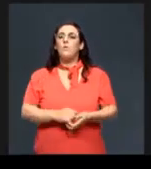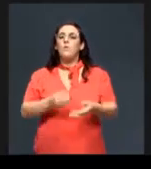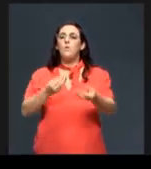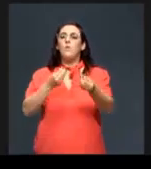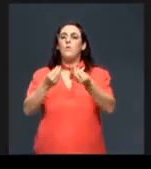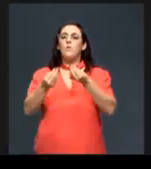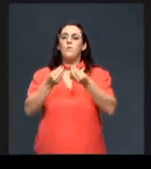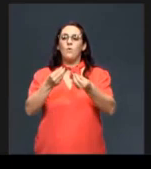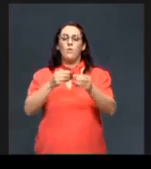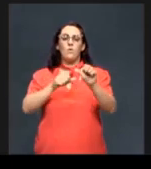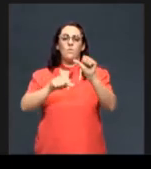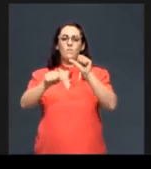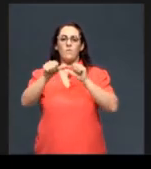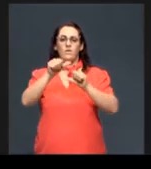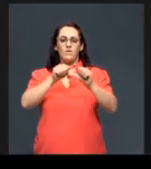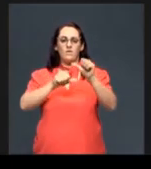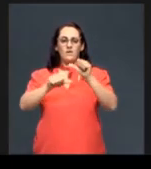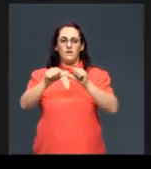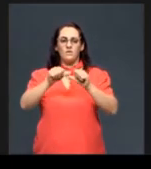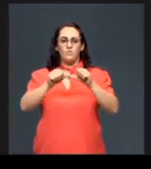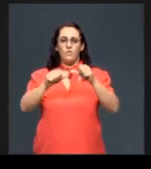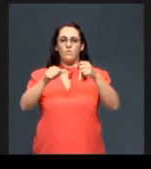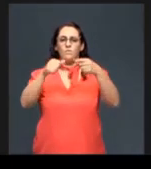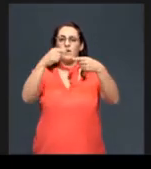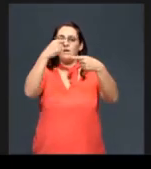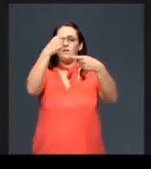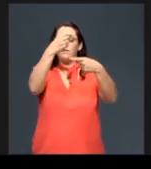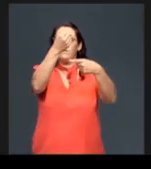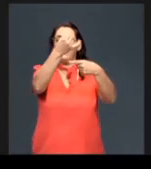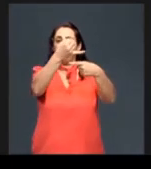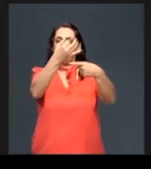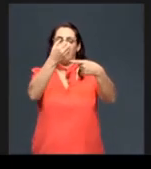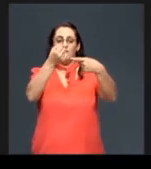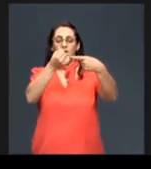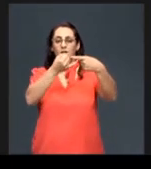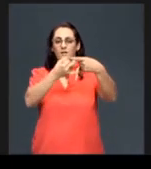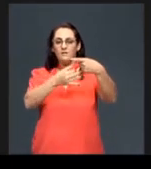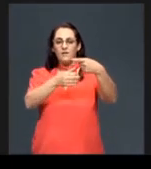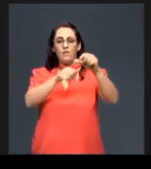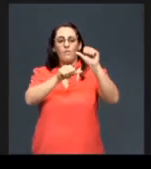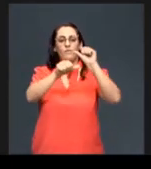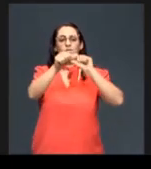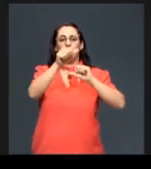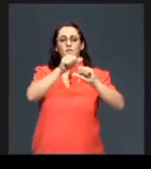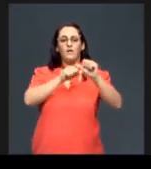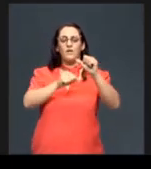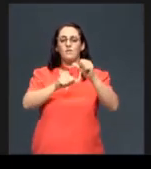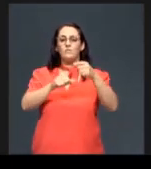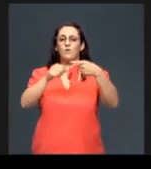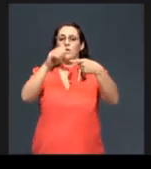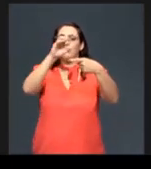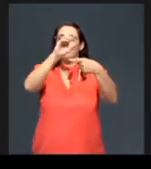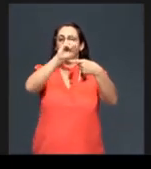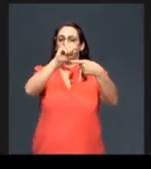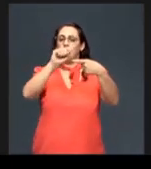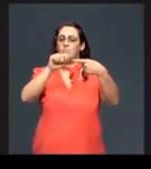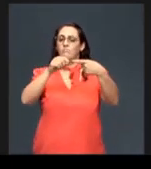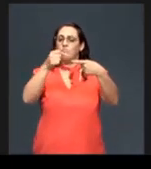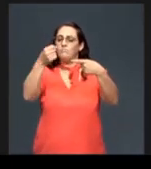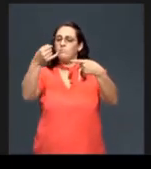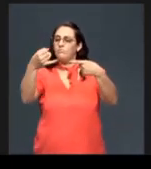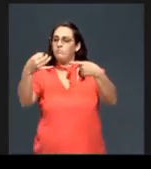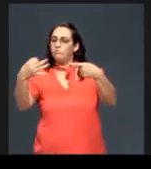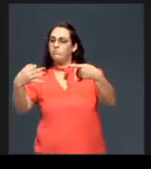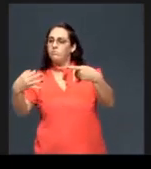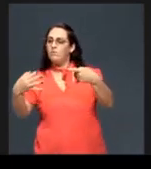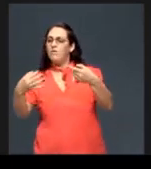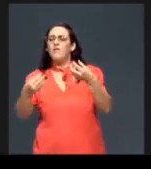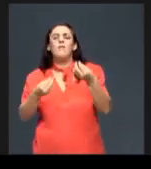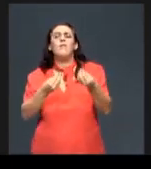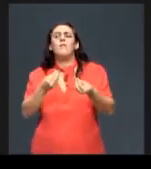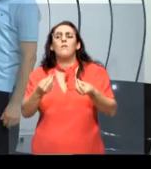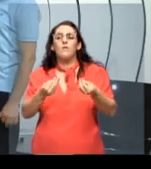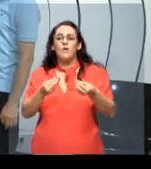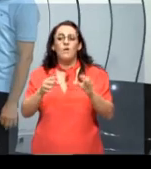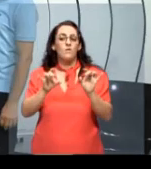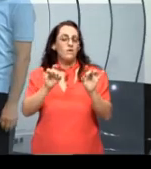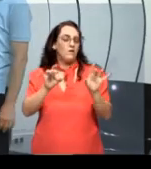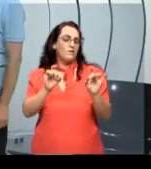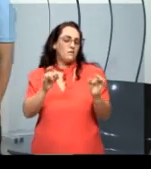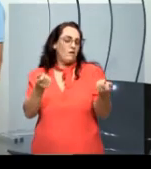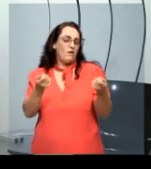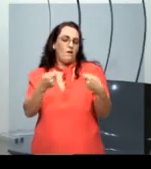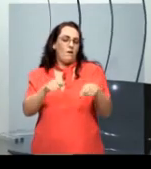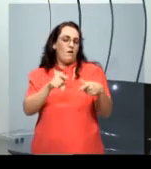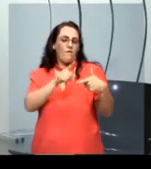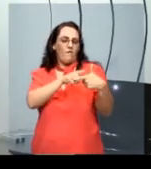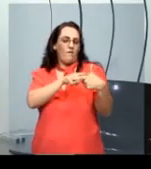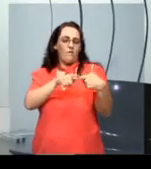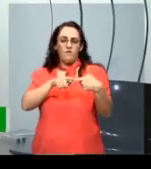transformo fração em número decimal? Como eu transformo fração em número decimal? fazendo a divisão, não é? É só fazer a divisão.